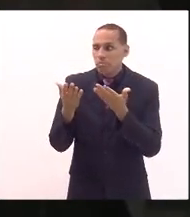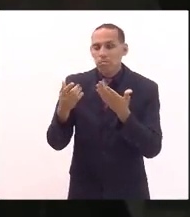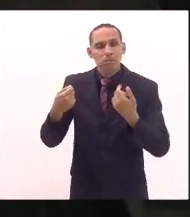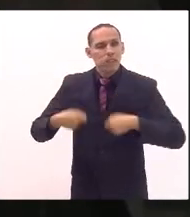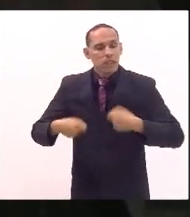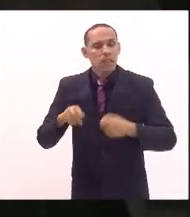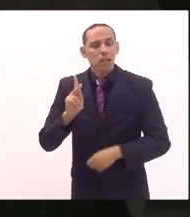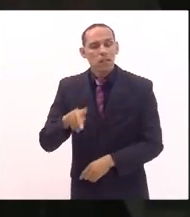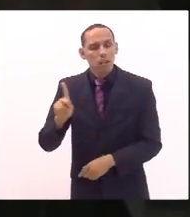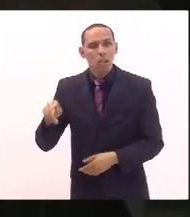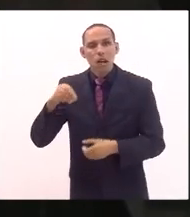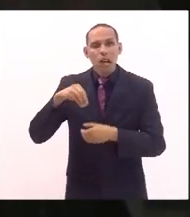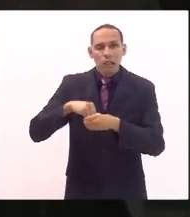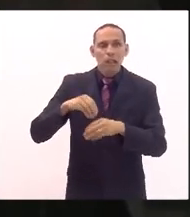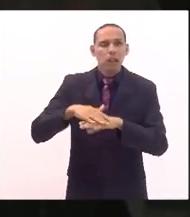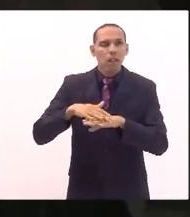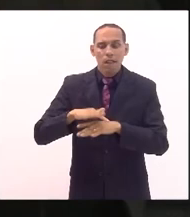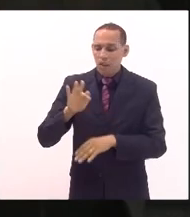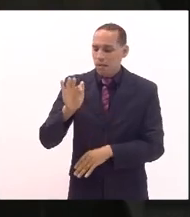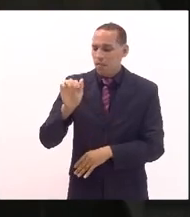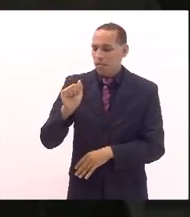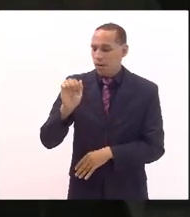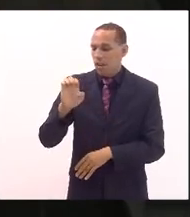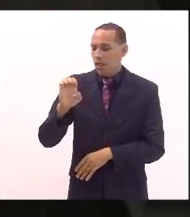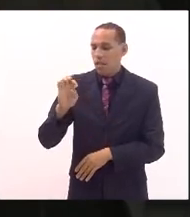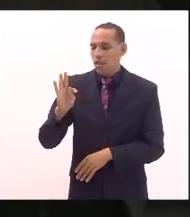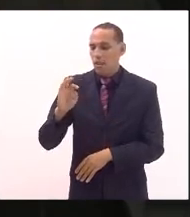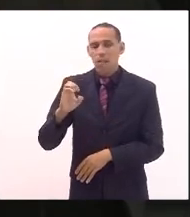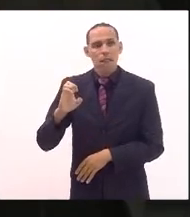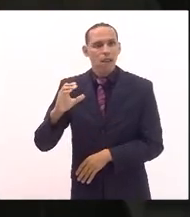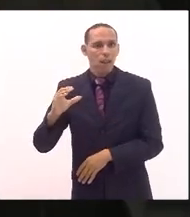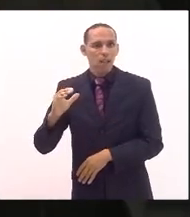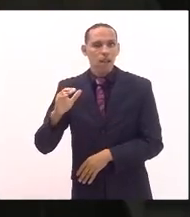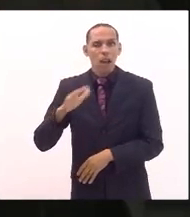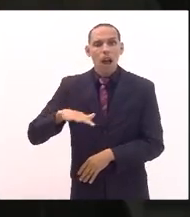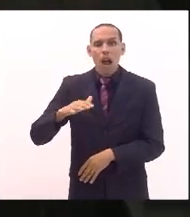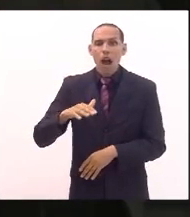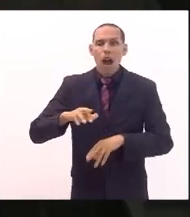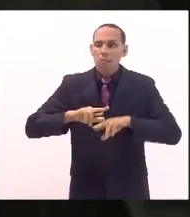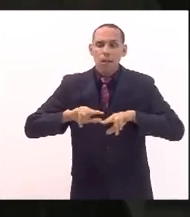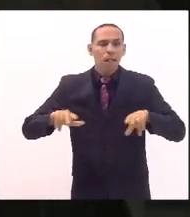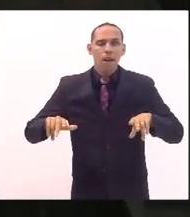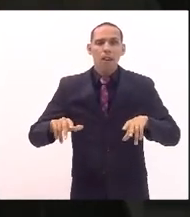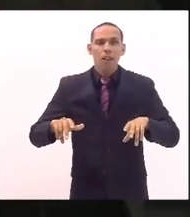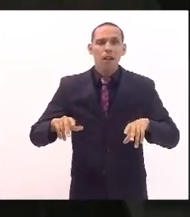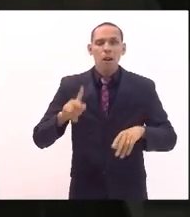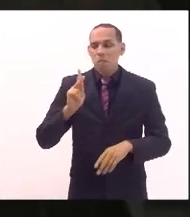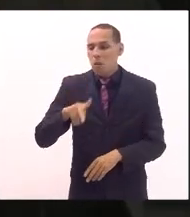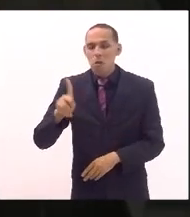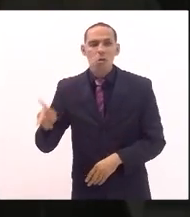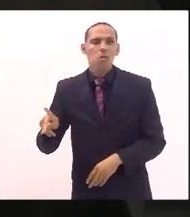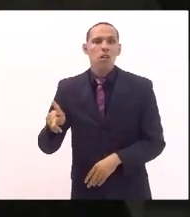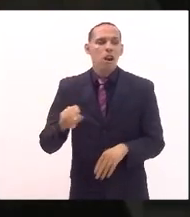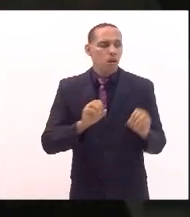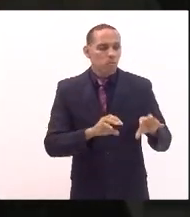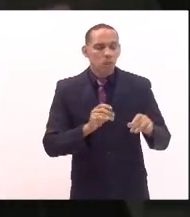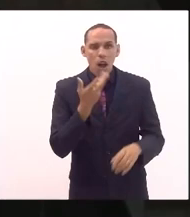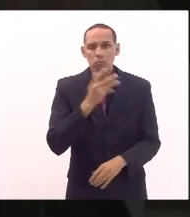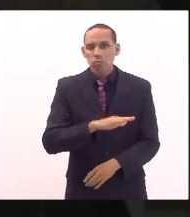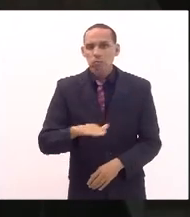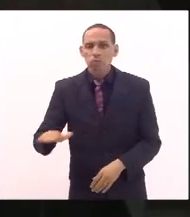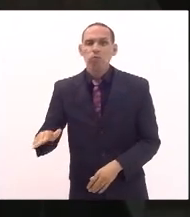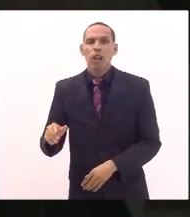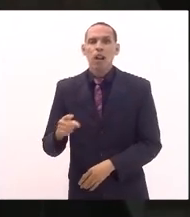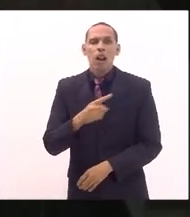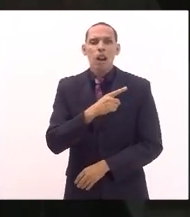de professores das escolas da rede Faetec e várias Artes falta professor de língua portuguesa falta professor de Educação Infantil contra professor de